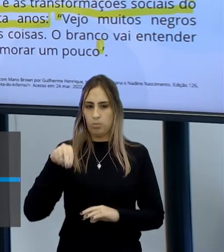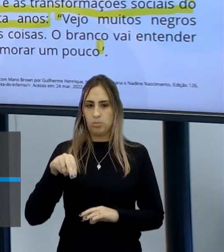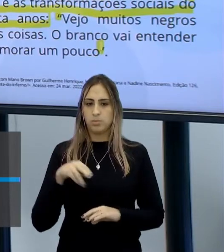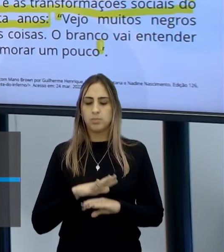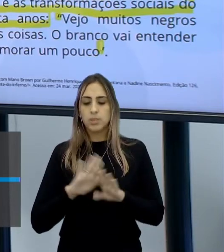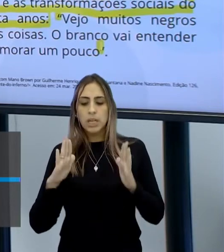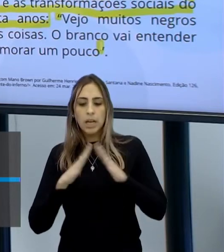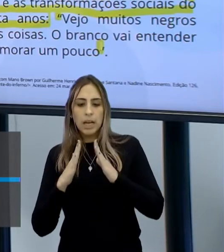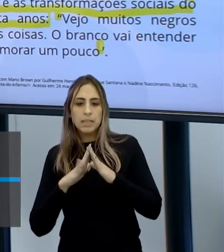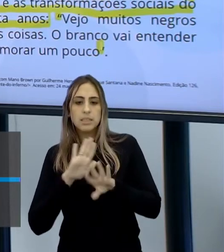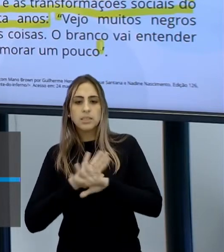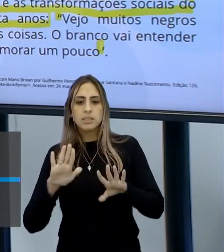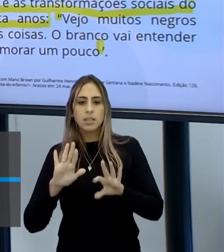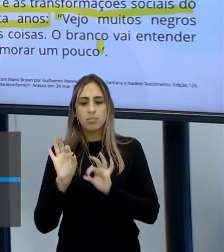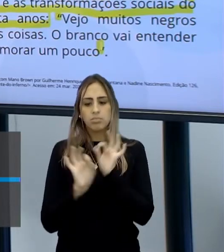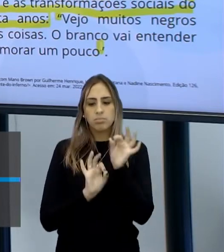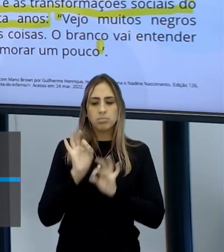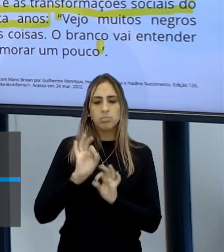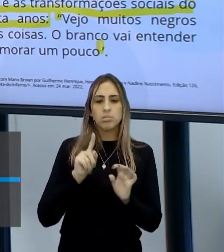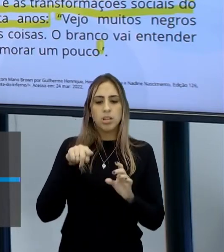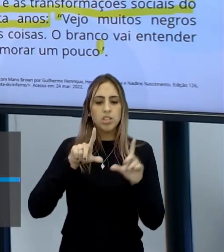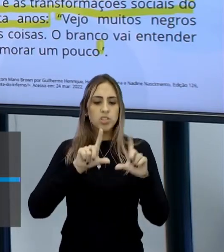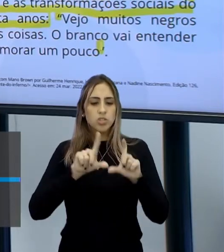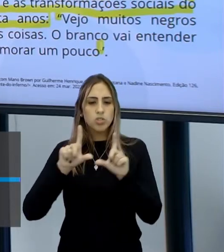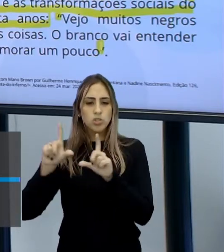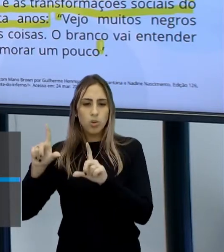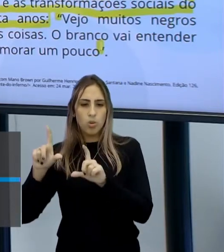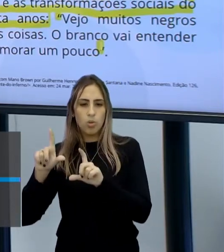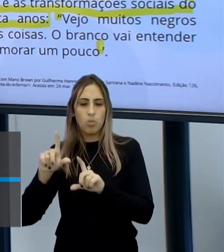sem acabamento, com tijolo à vista.